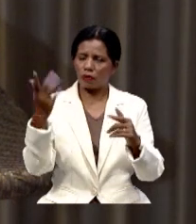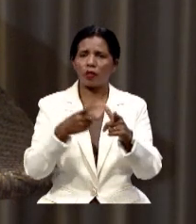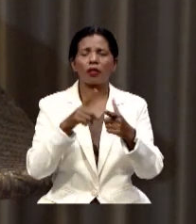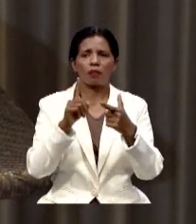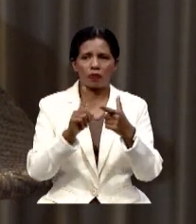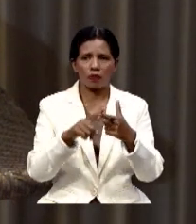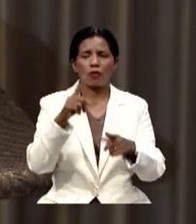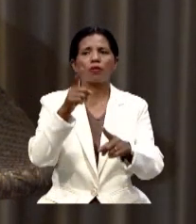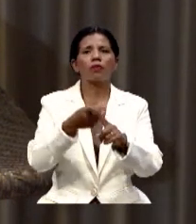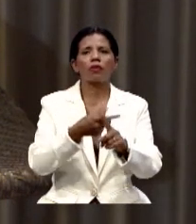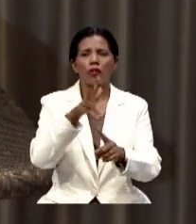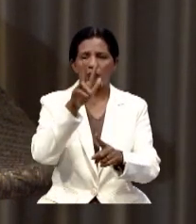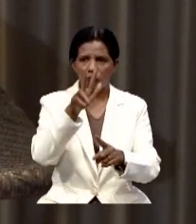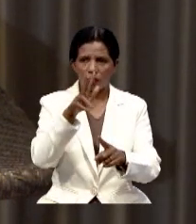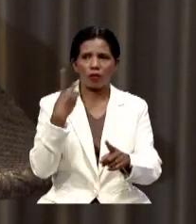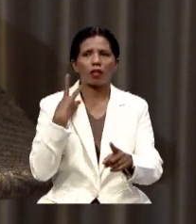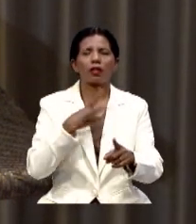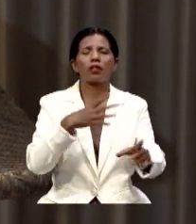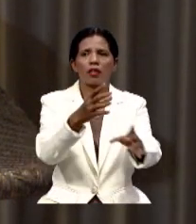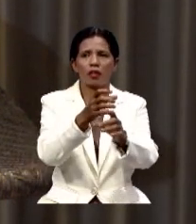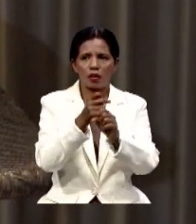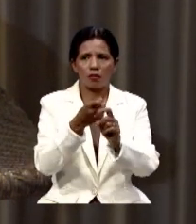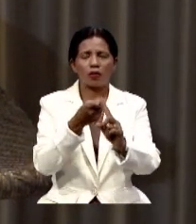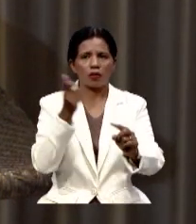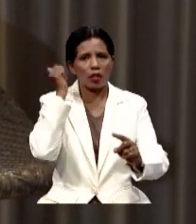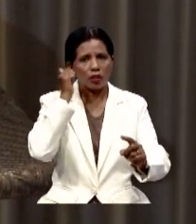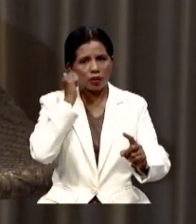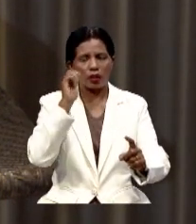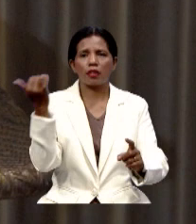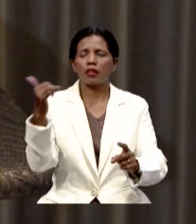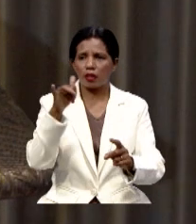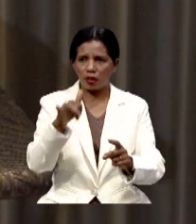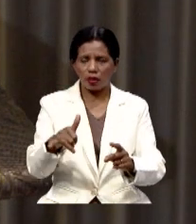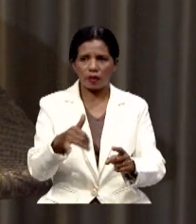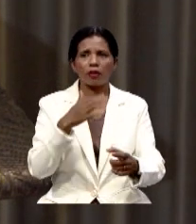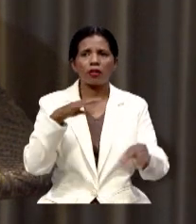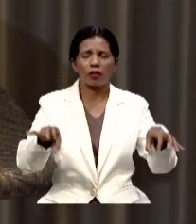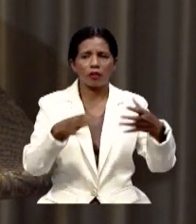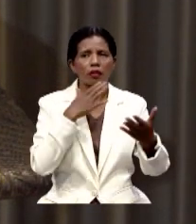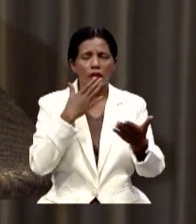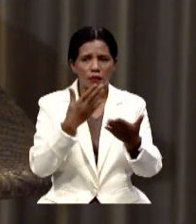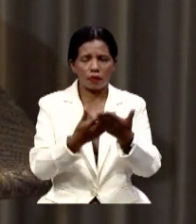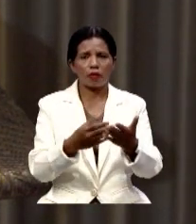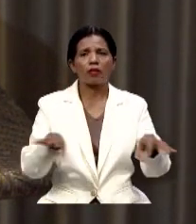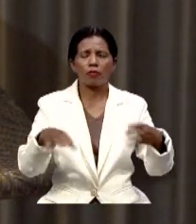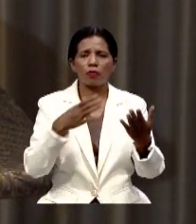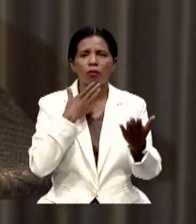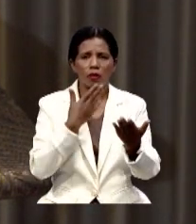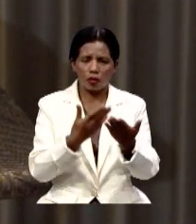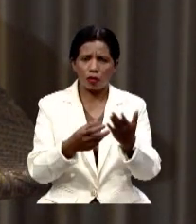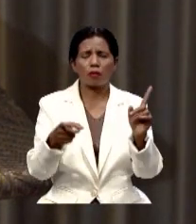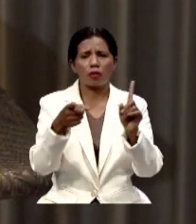quase fulantolo, estamos a fazer. E progresso positivo de Tebes, e